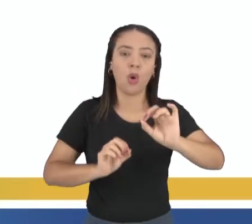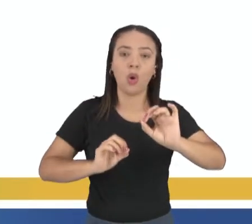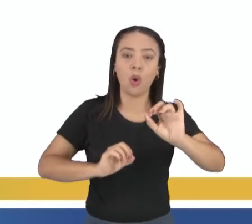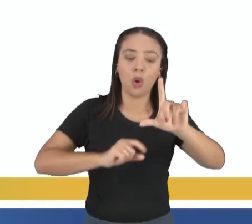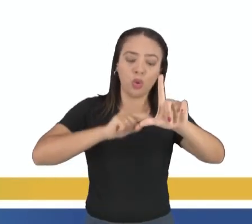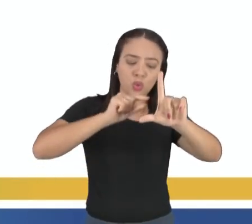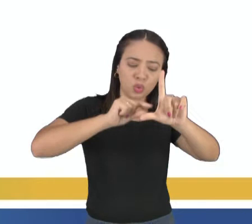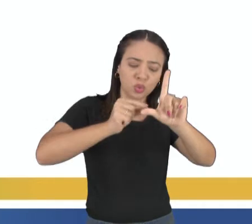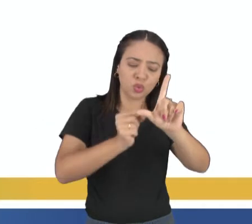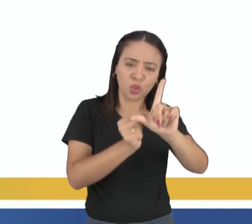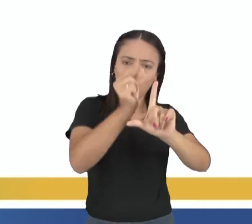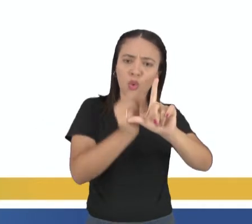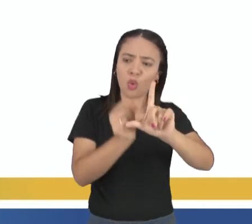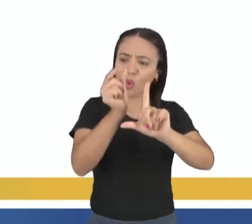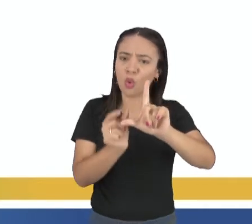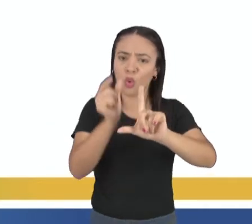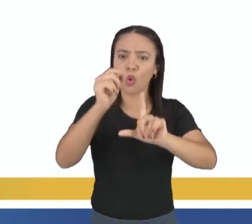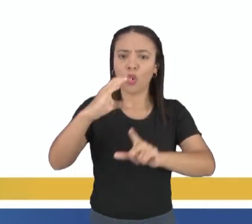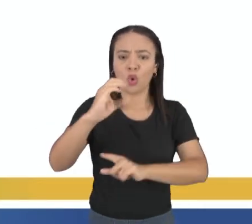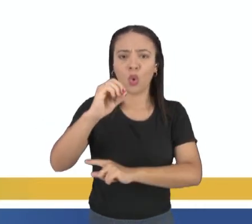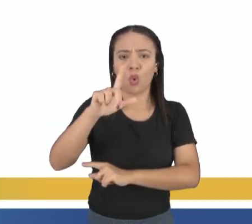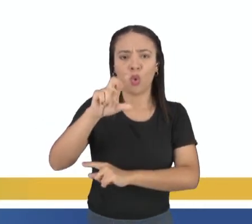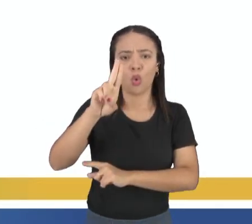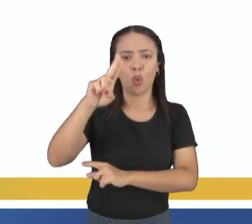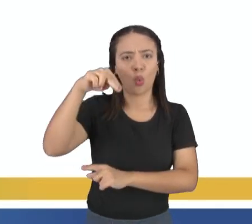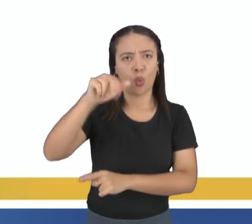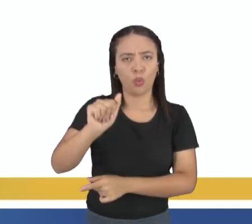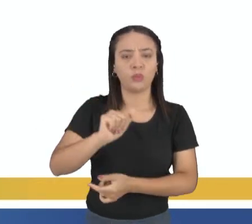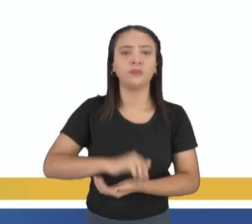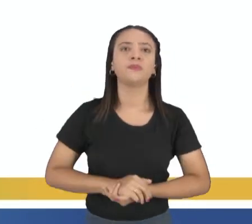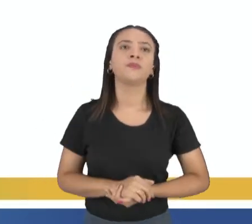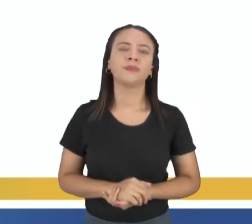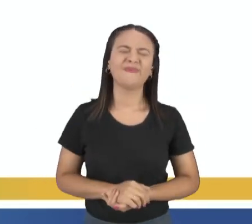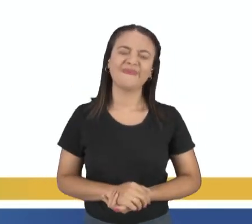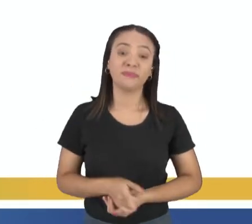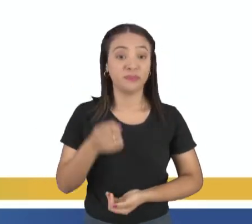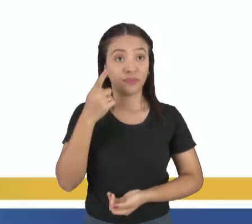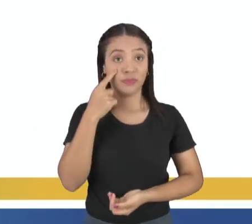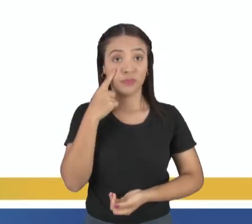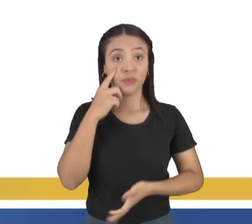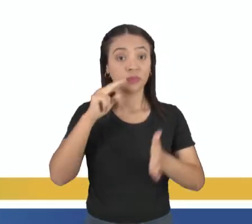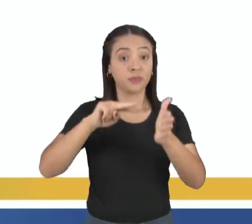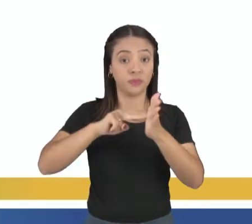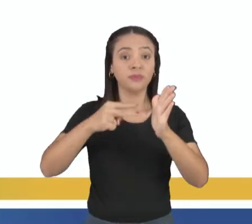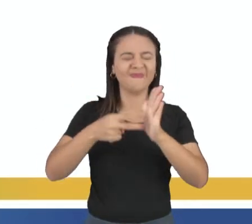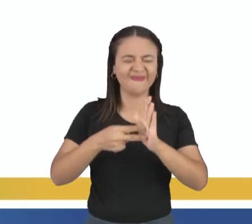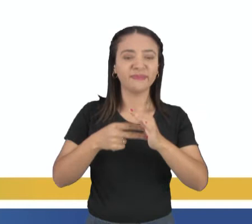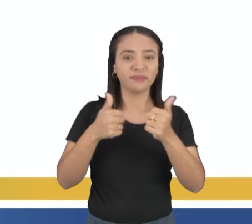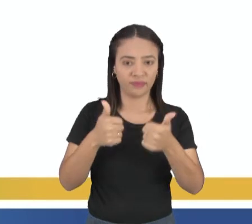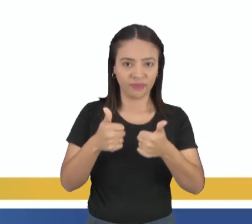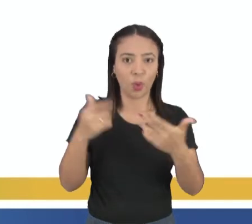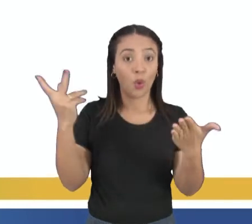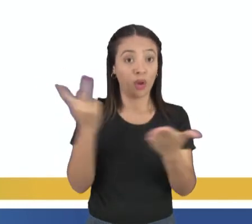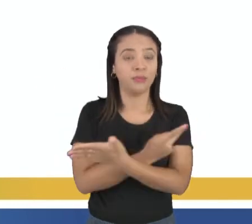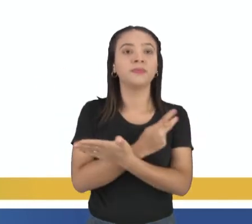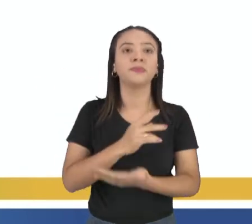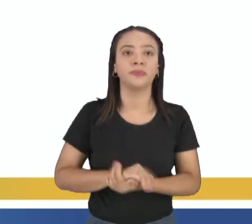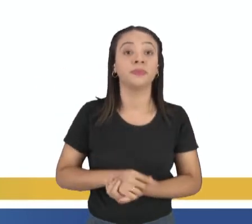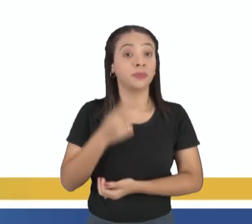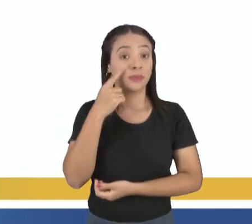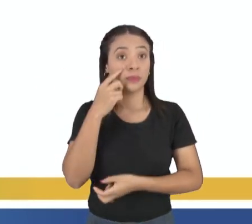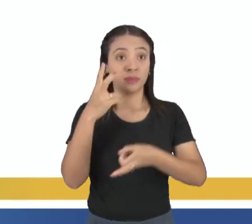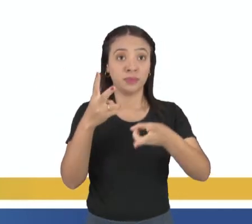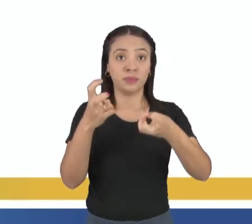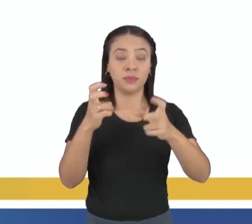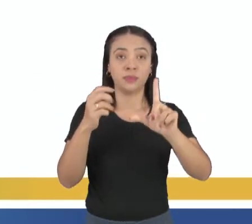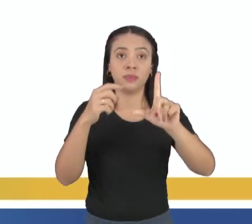certinho? Então vamos lá, olha o gráfico que nós poderíamos fazer. Esse gráfico aqui ele representa bem a situação. Repare que aqui, gente,